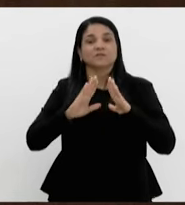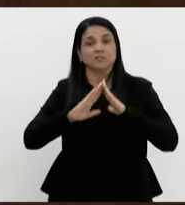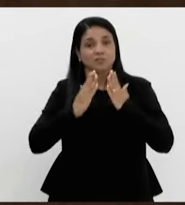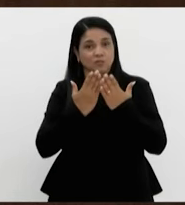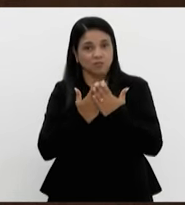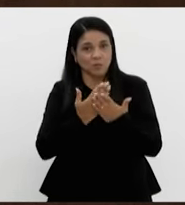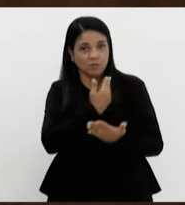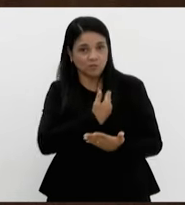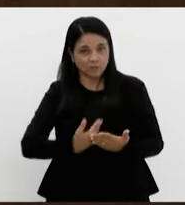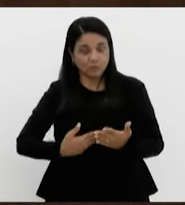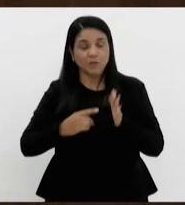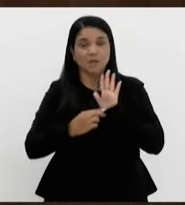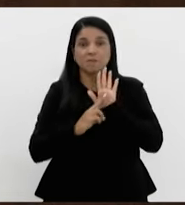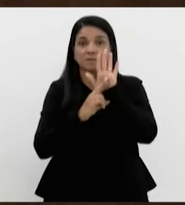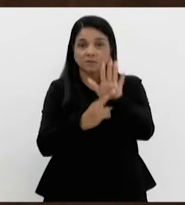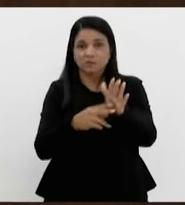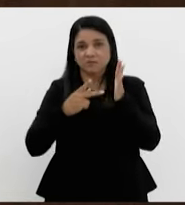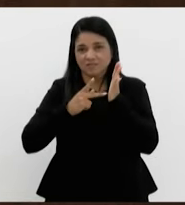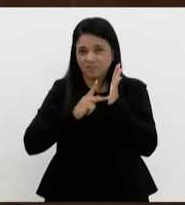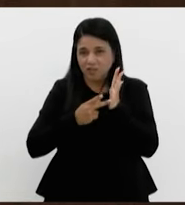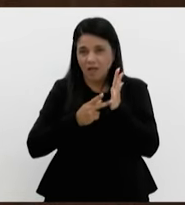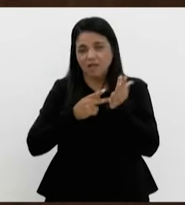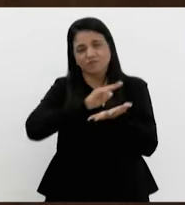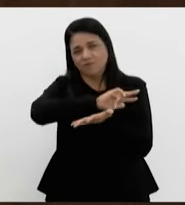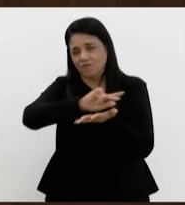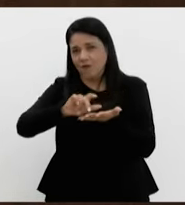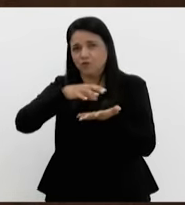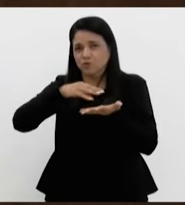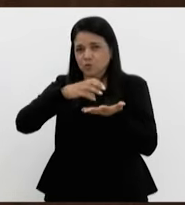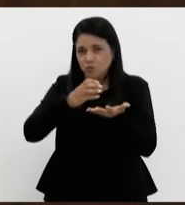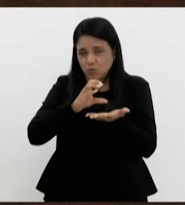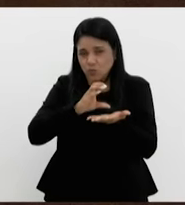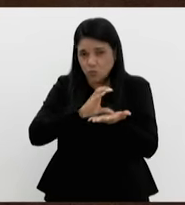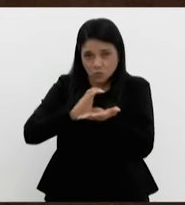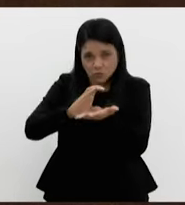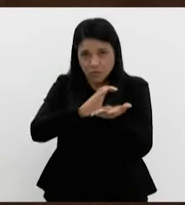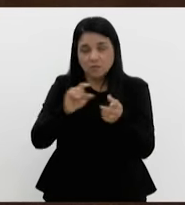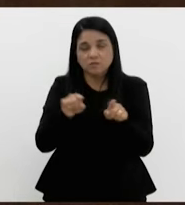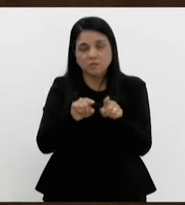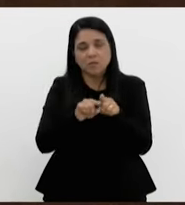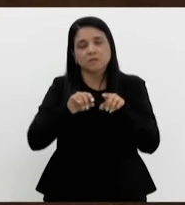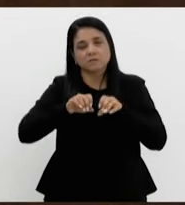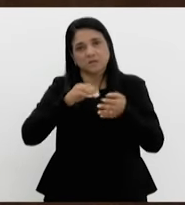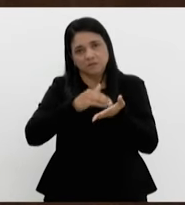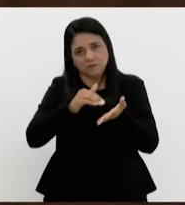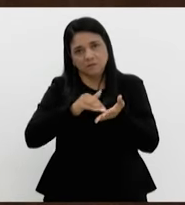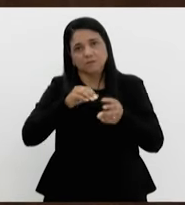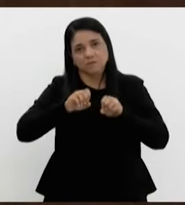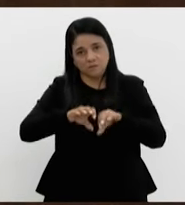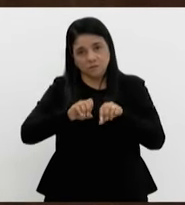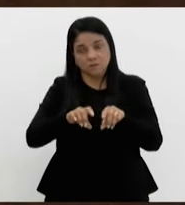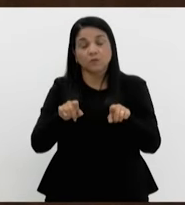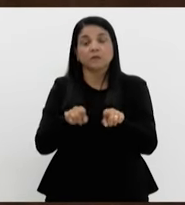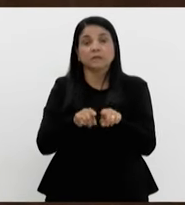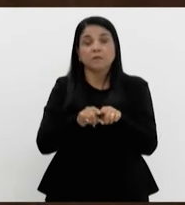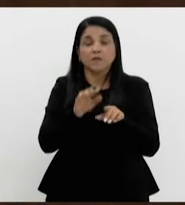com representação do sindicato, representação dos diversos conselhos, da Secretaria Municipal e Estadual de Educação, também foi importante. E, brevemente, já fica aqui